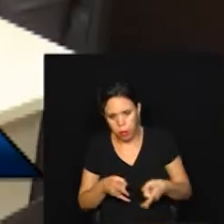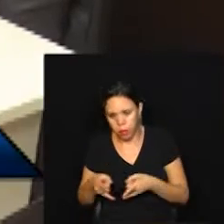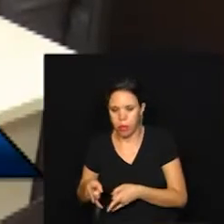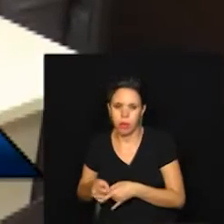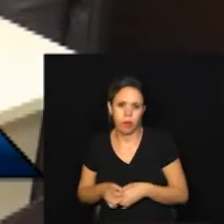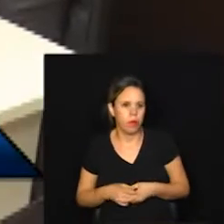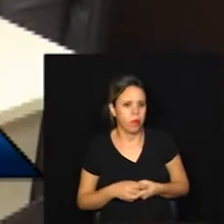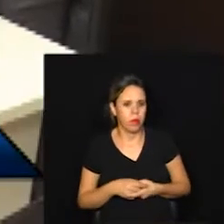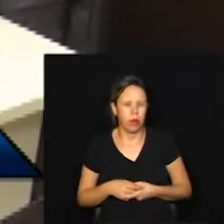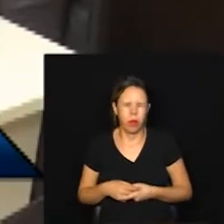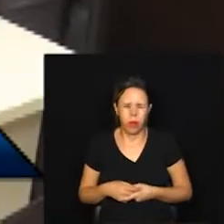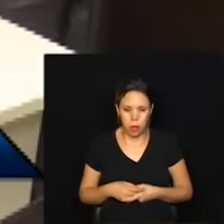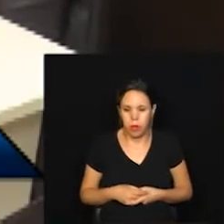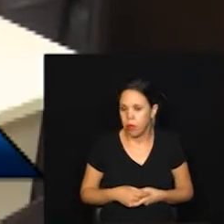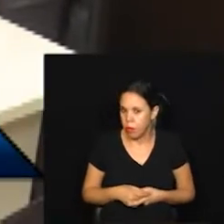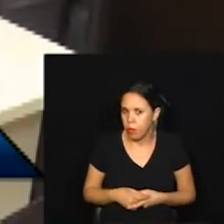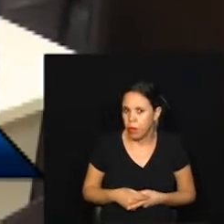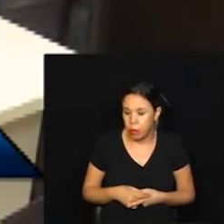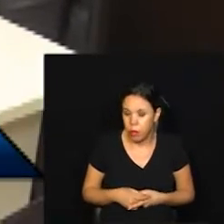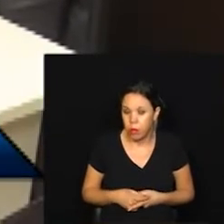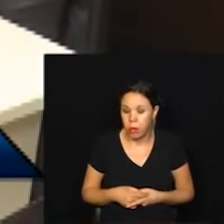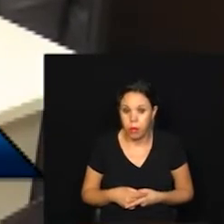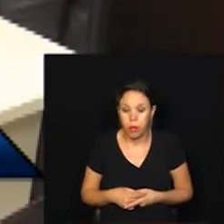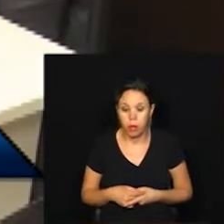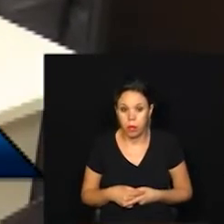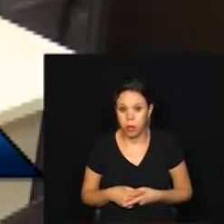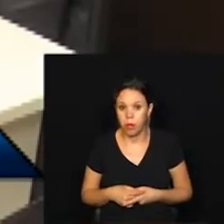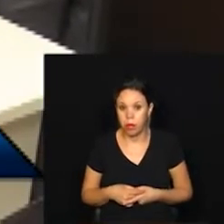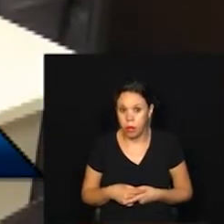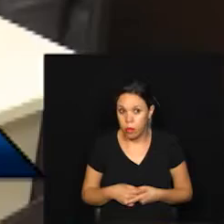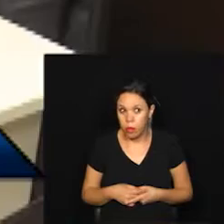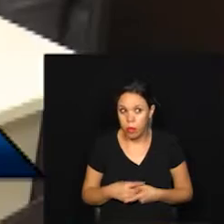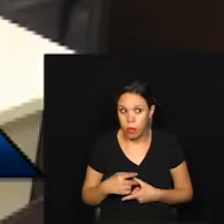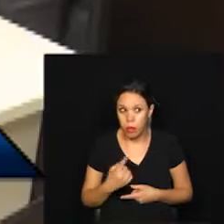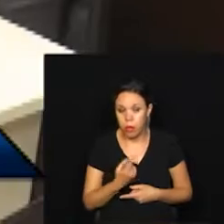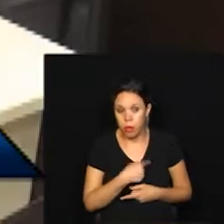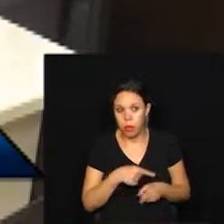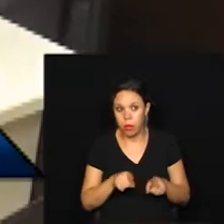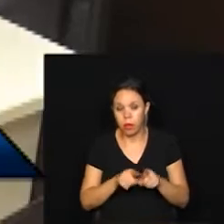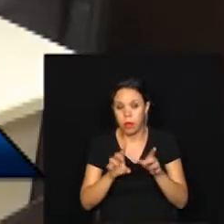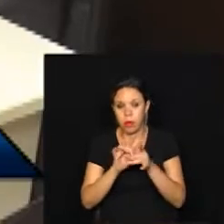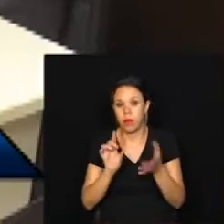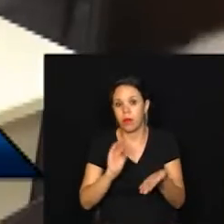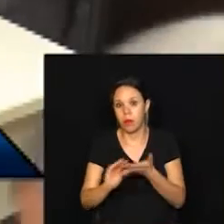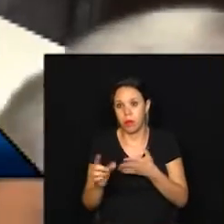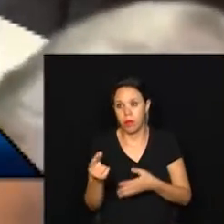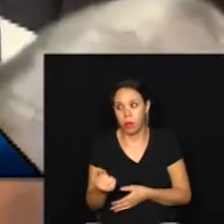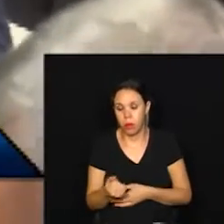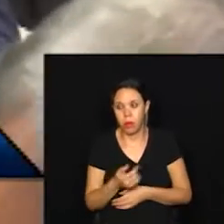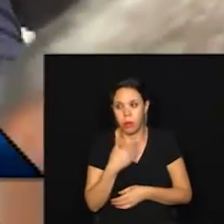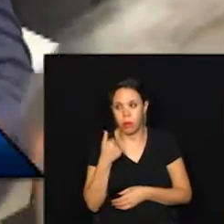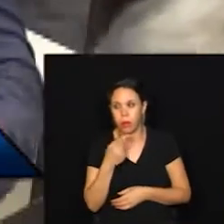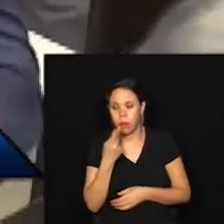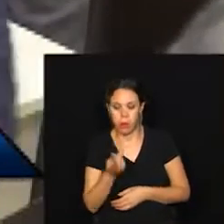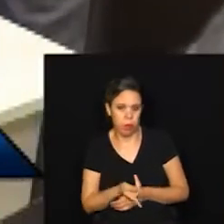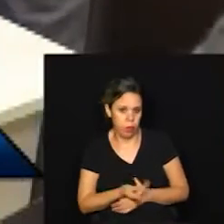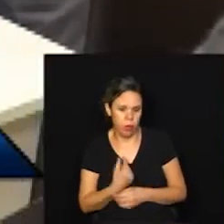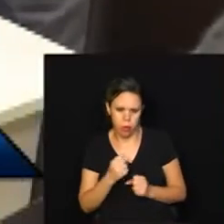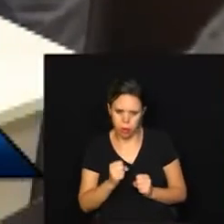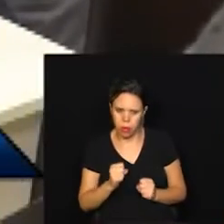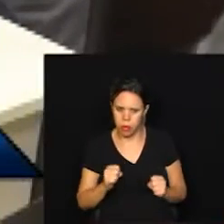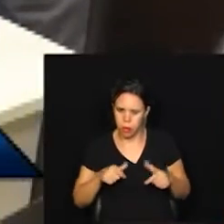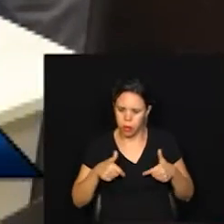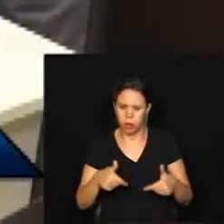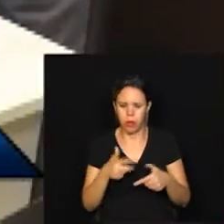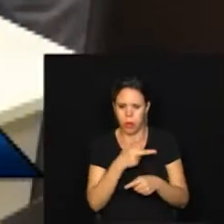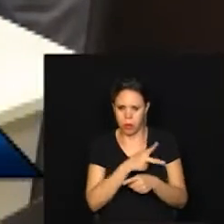ampliando, né, a gente disposição vai de recursos, ou disponibilizando recursos, melhor dizendo, para que a gente possa enfrentar